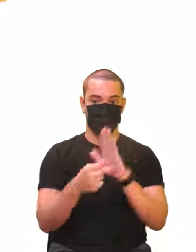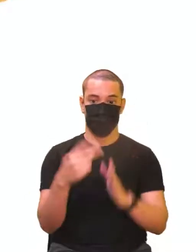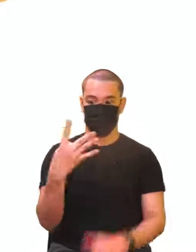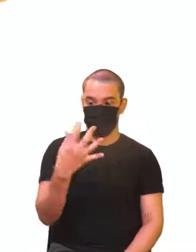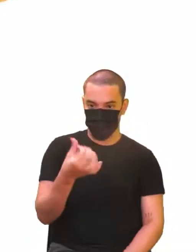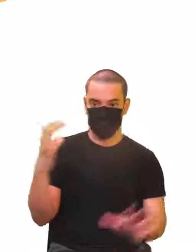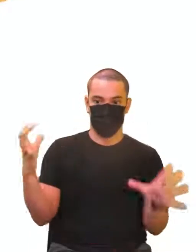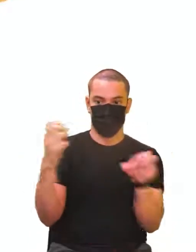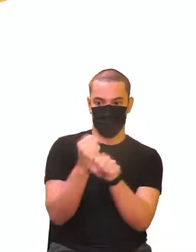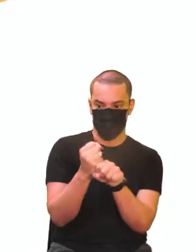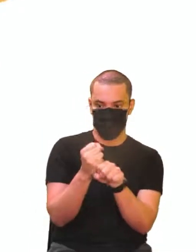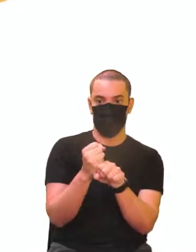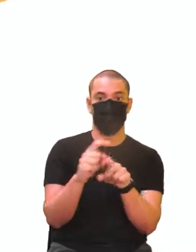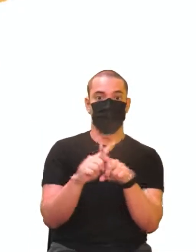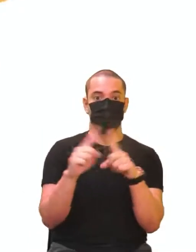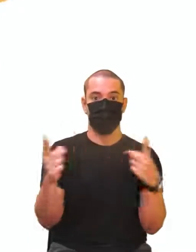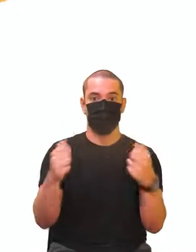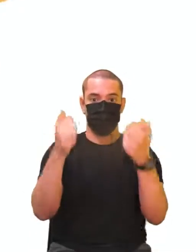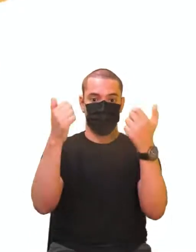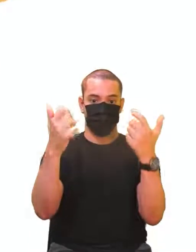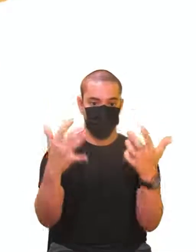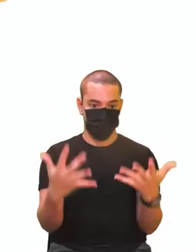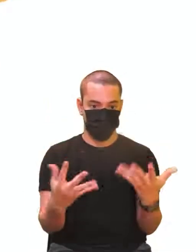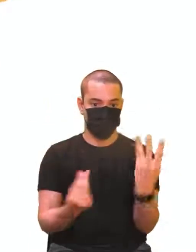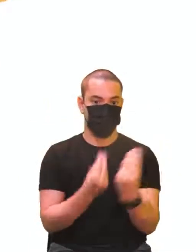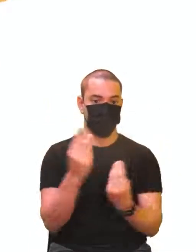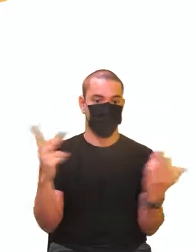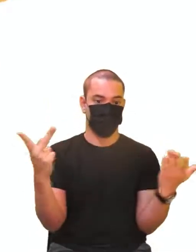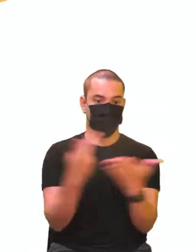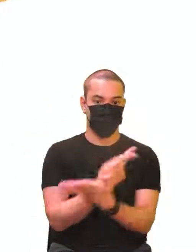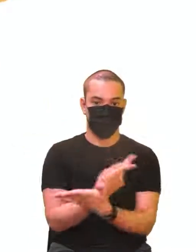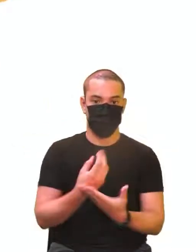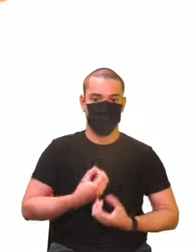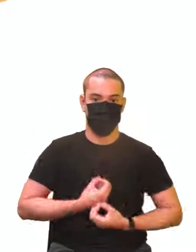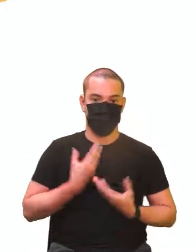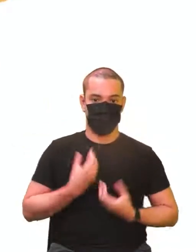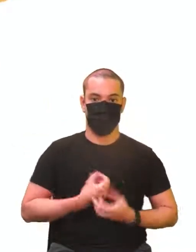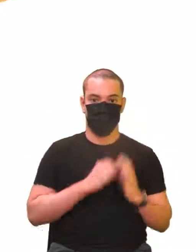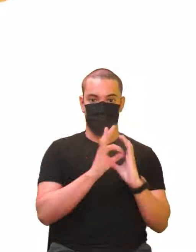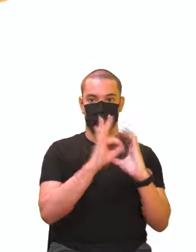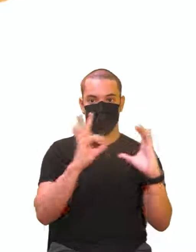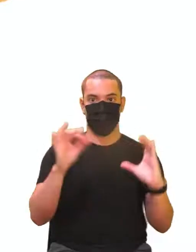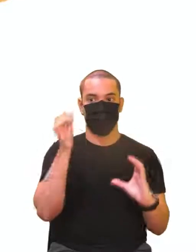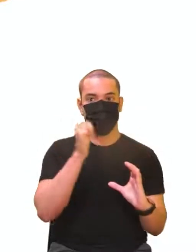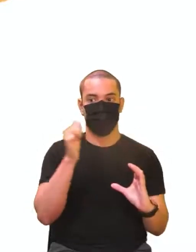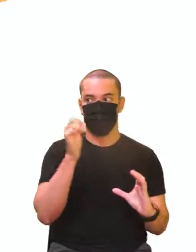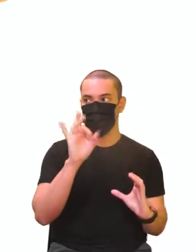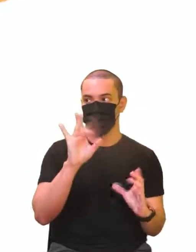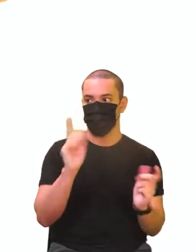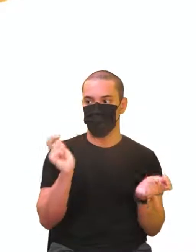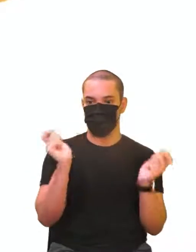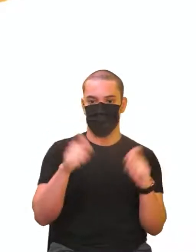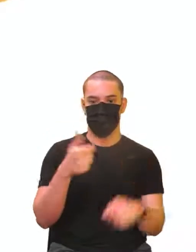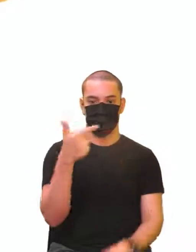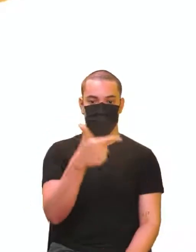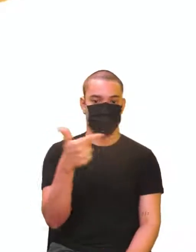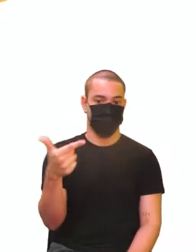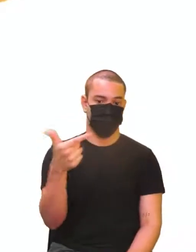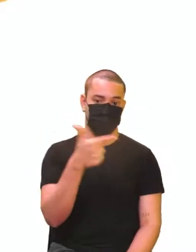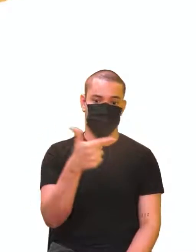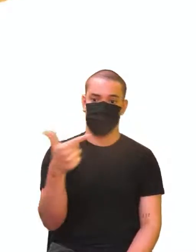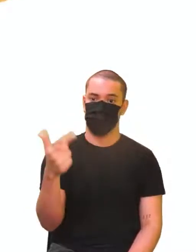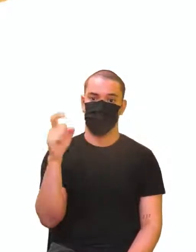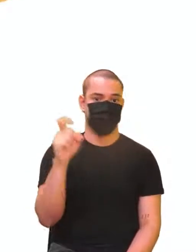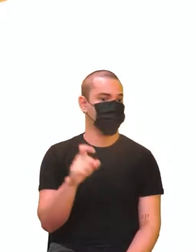ali. Só que quando a gente fala em produção de gametas, a mulher só pode produzir gametas